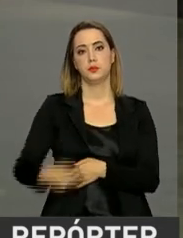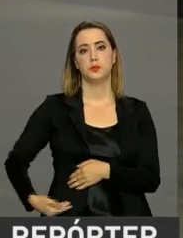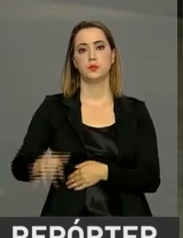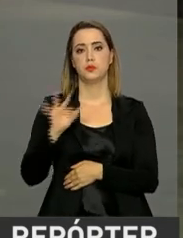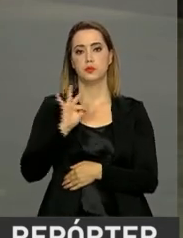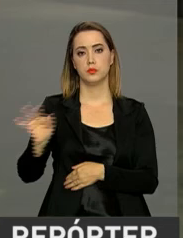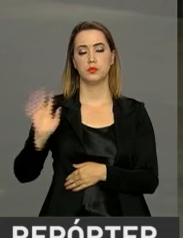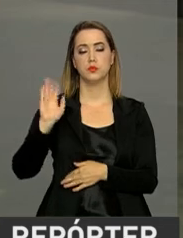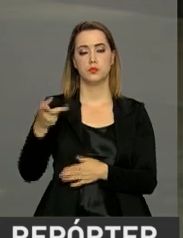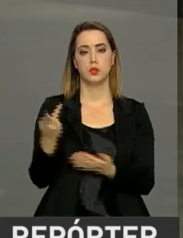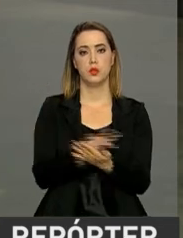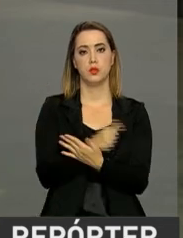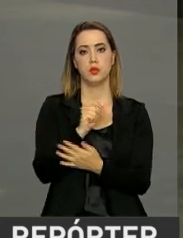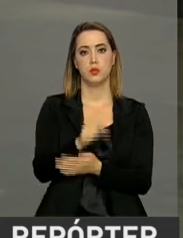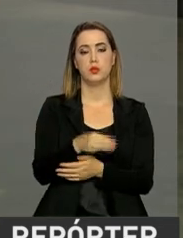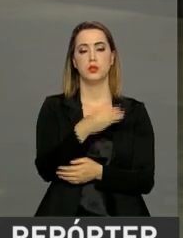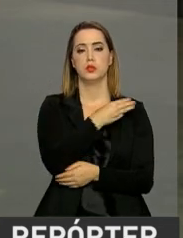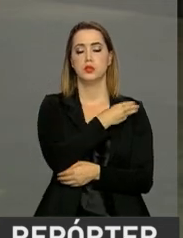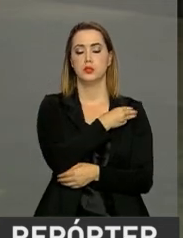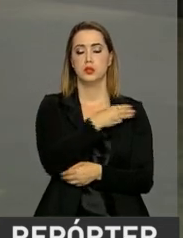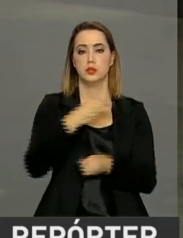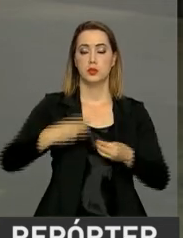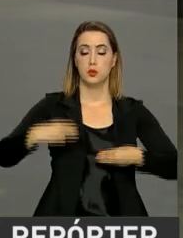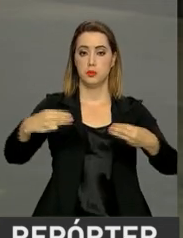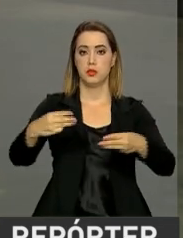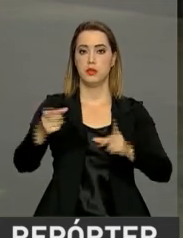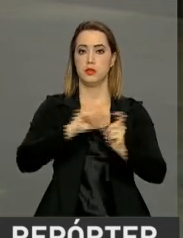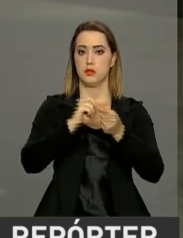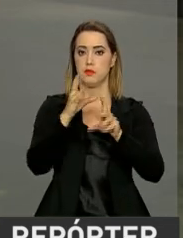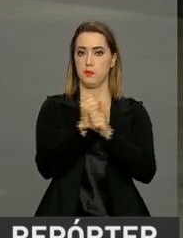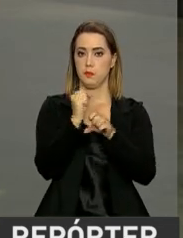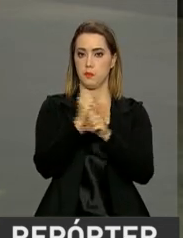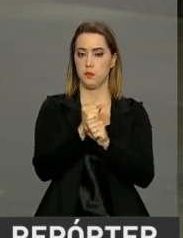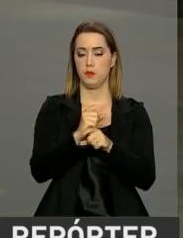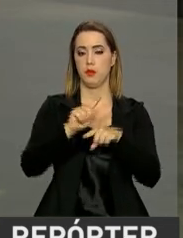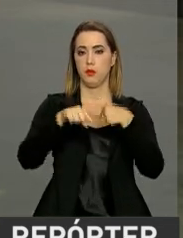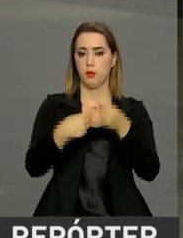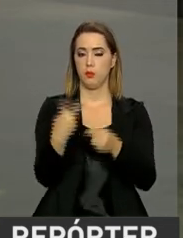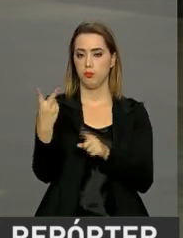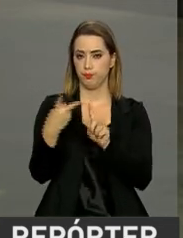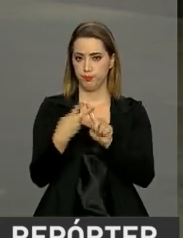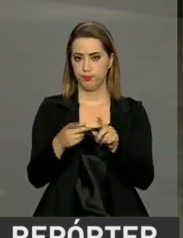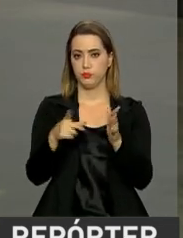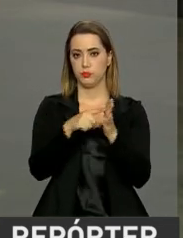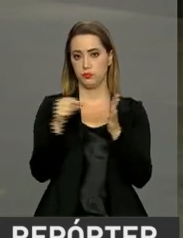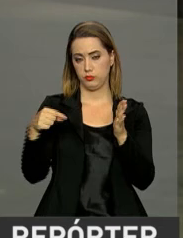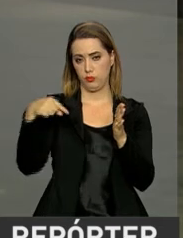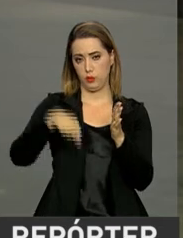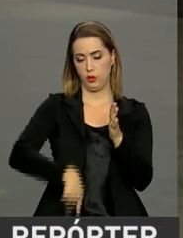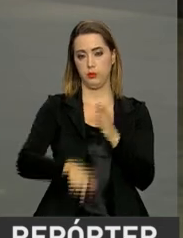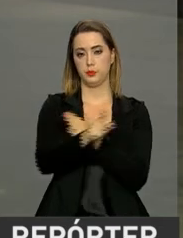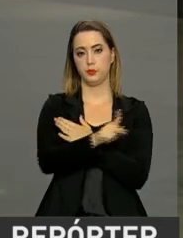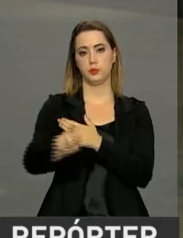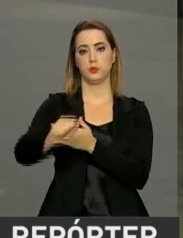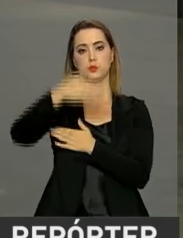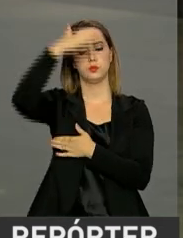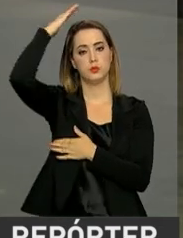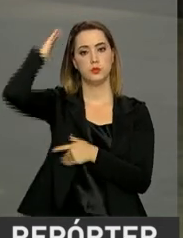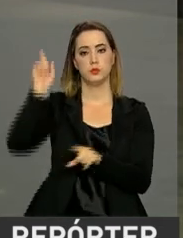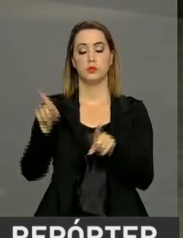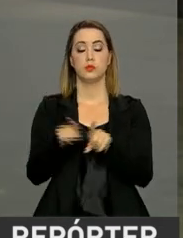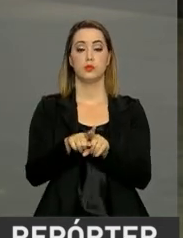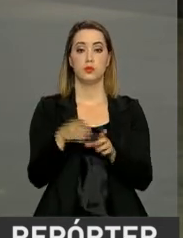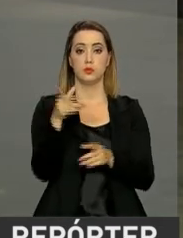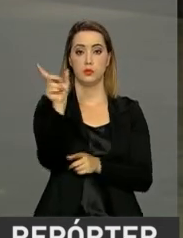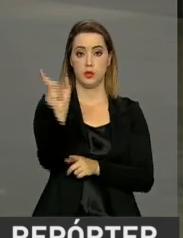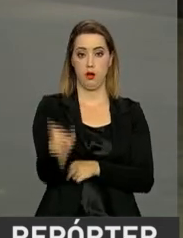ocorreu no Ministério da Fazenda e a segunda parte aqui no Palácio do Planalto com o presidente Michel Temer. O porta-voz